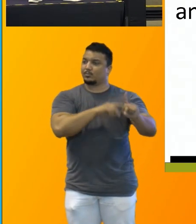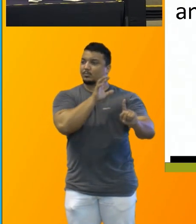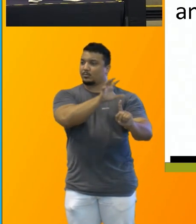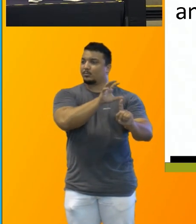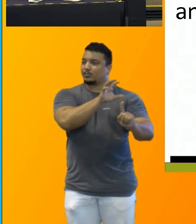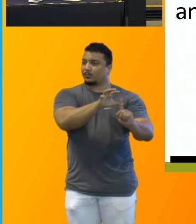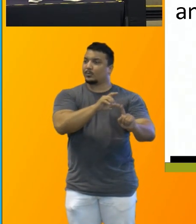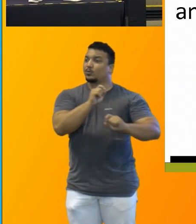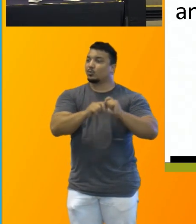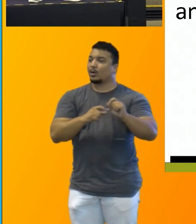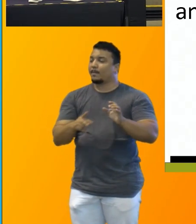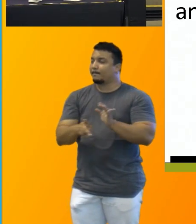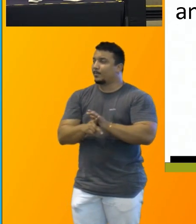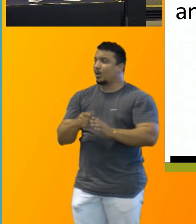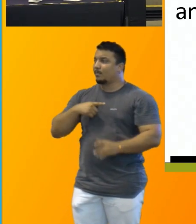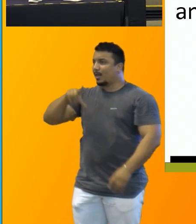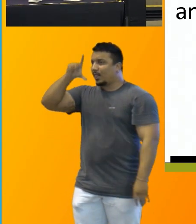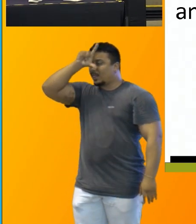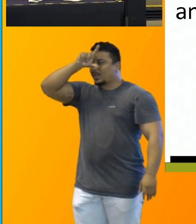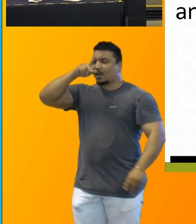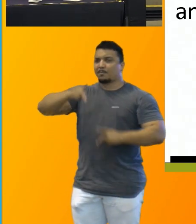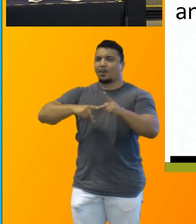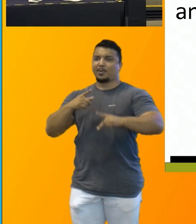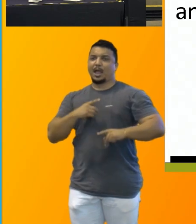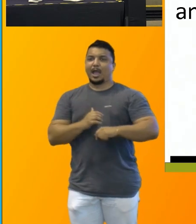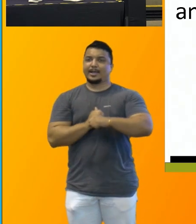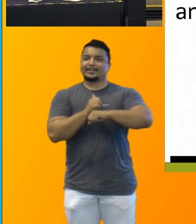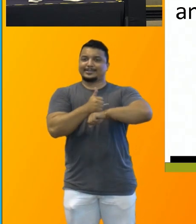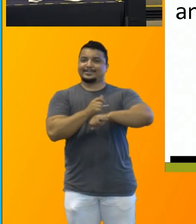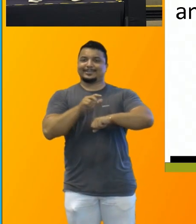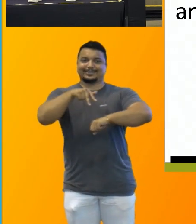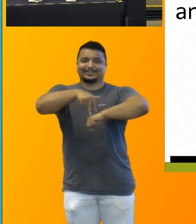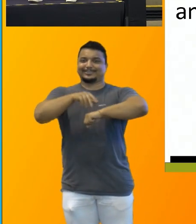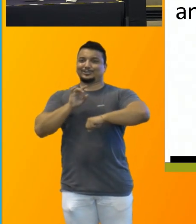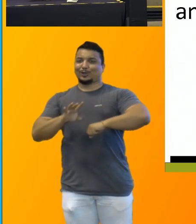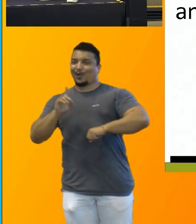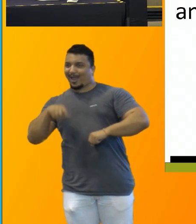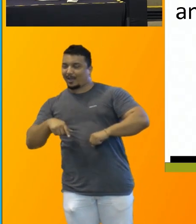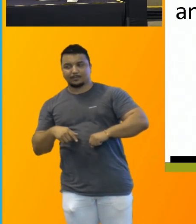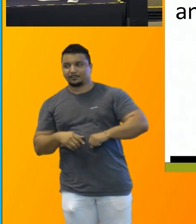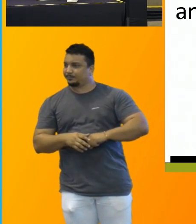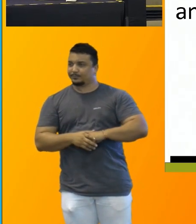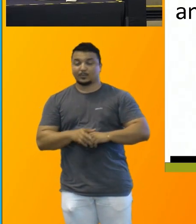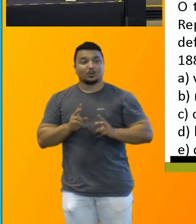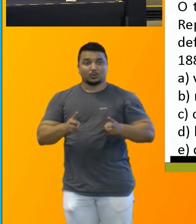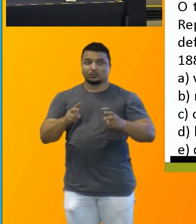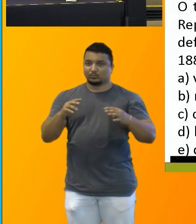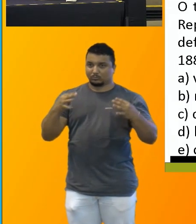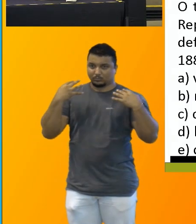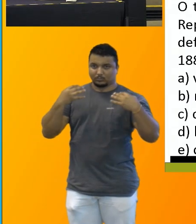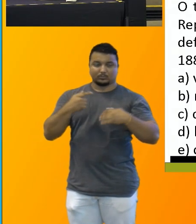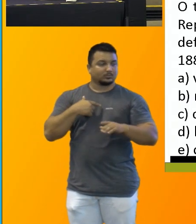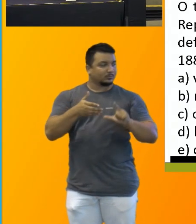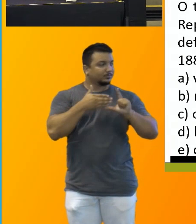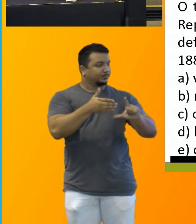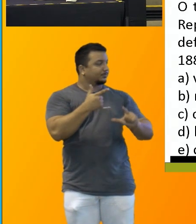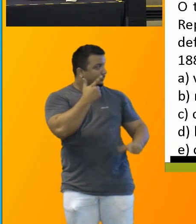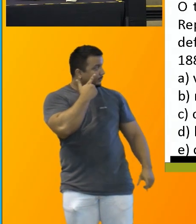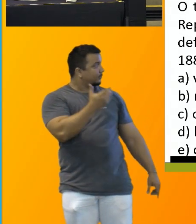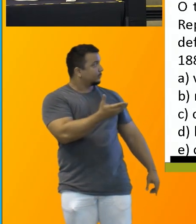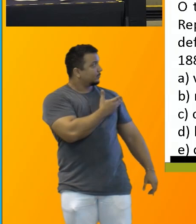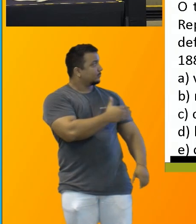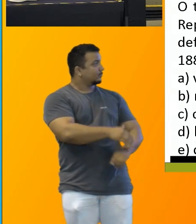populismo? É apenas ser um líder popular? Eu quero convidar você a continuar olhando os nossos slides.